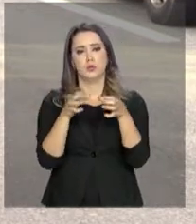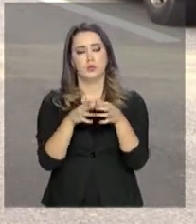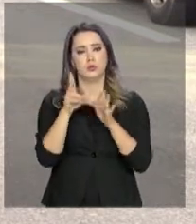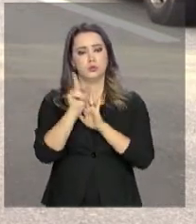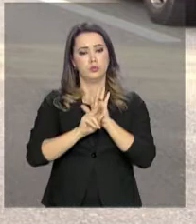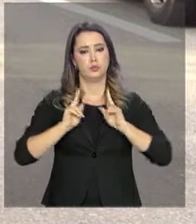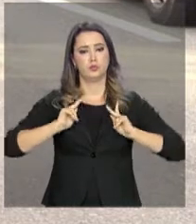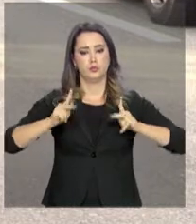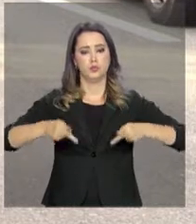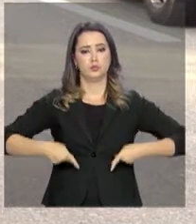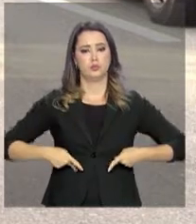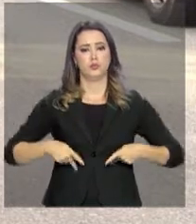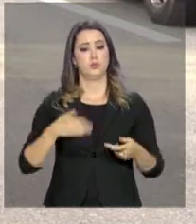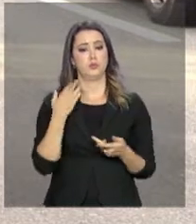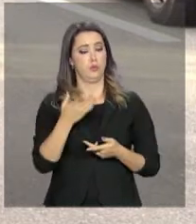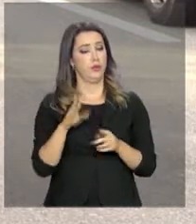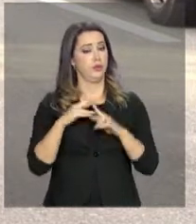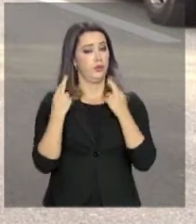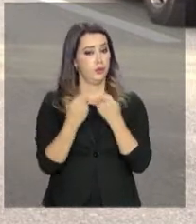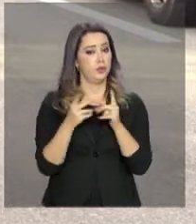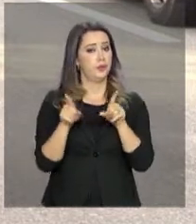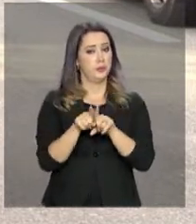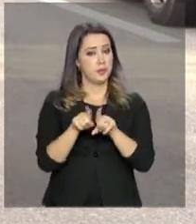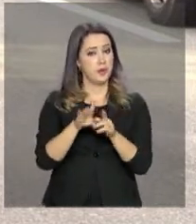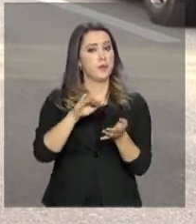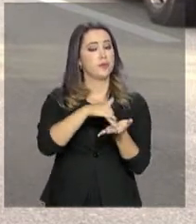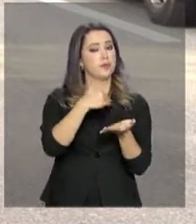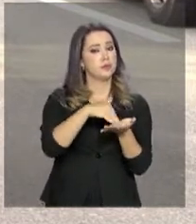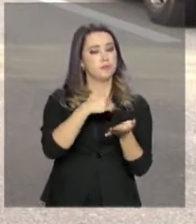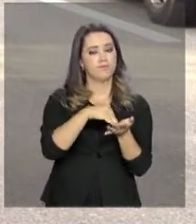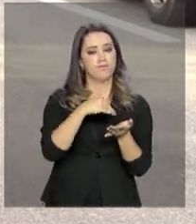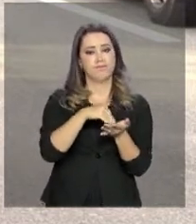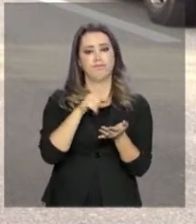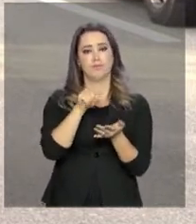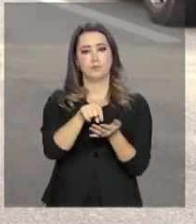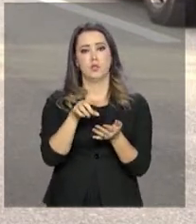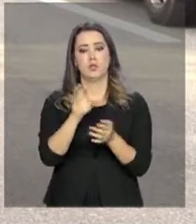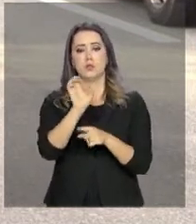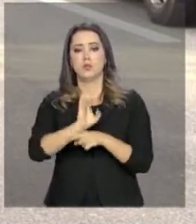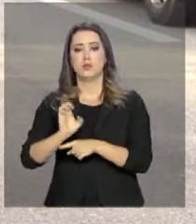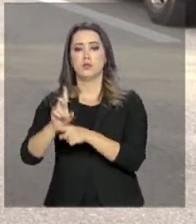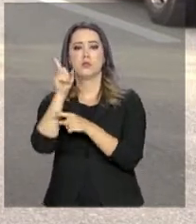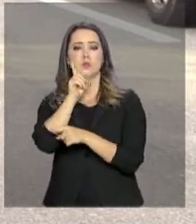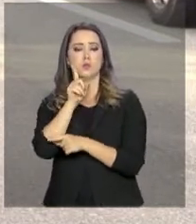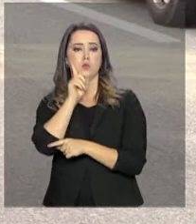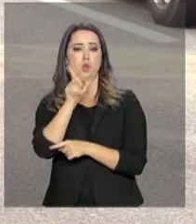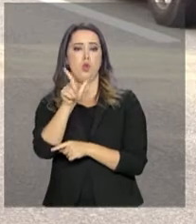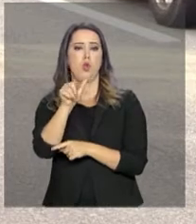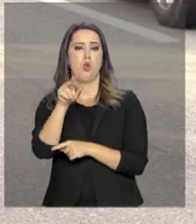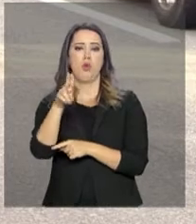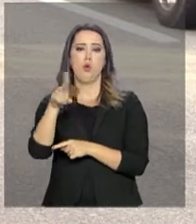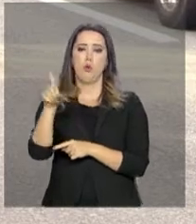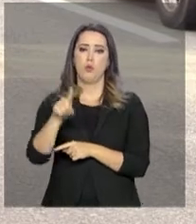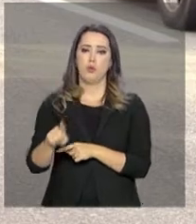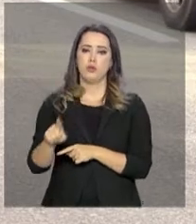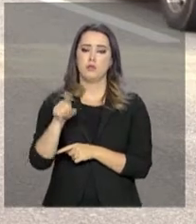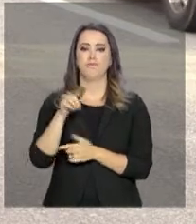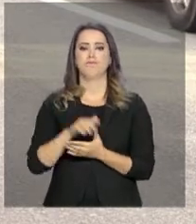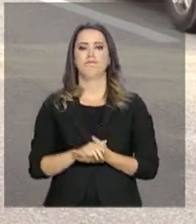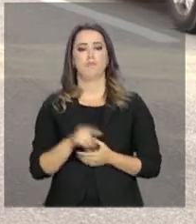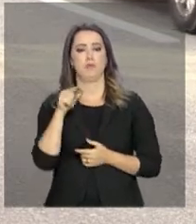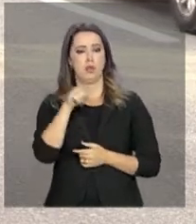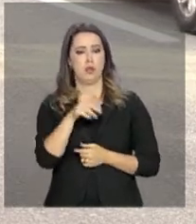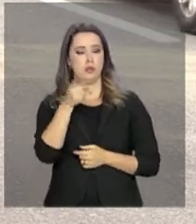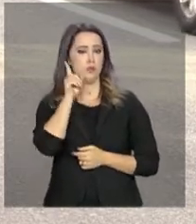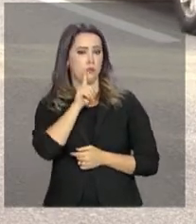humanos paulo abrão e com o secretário geral da organização dos estados americanos luis almagro de washington